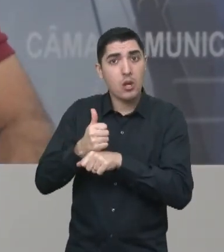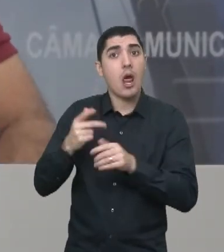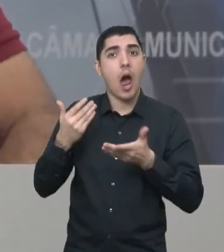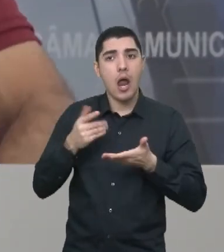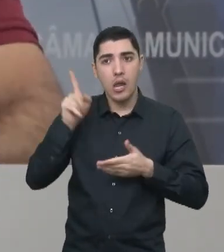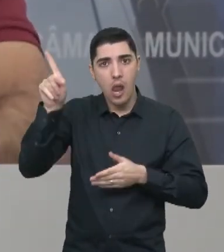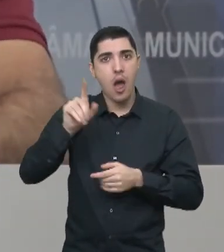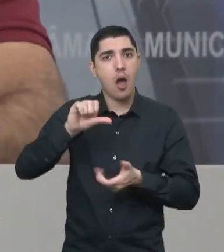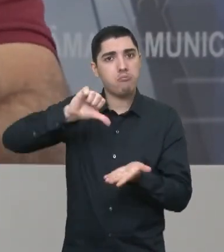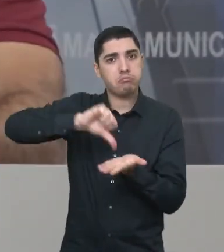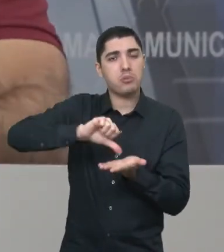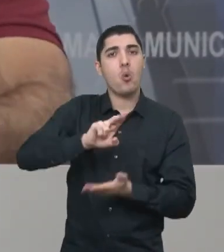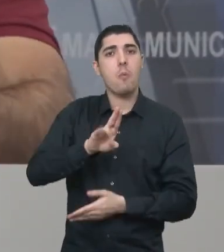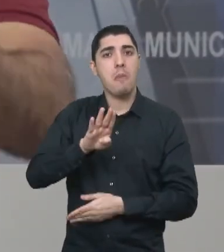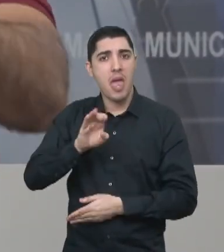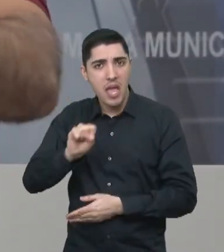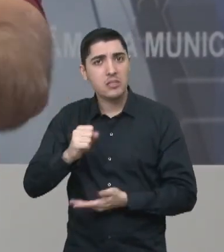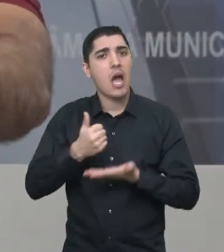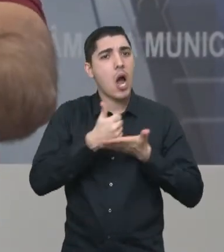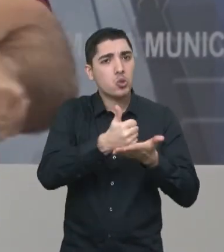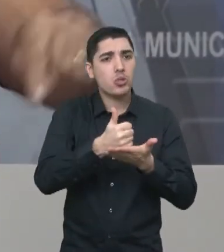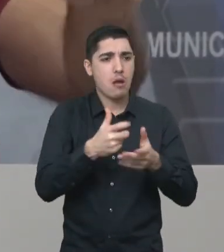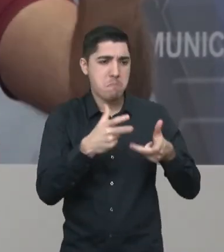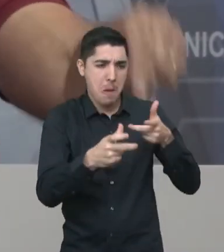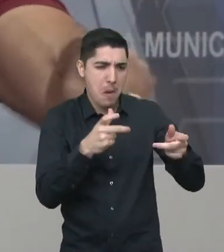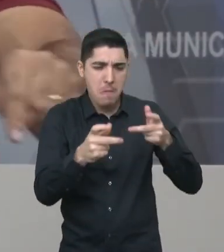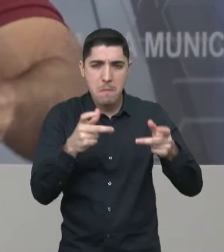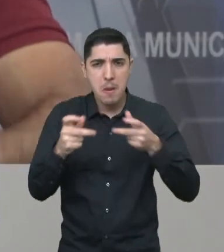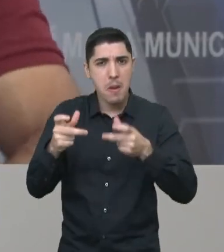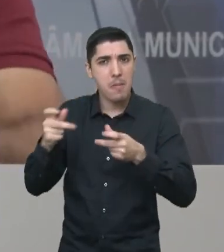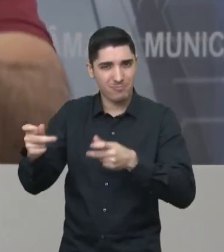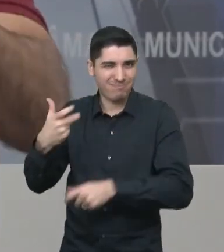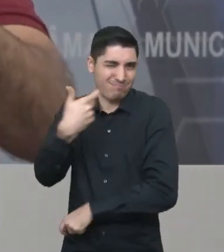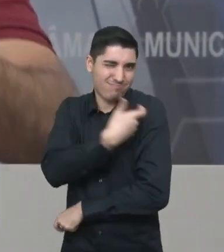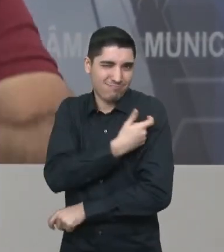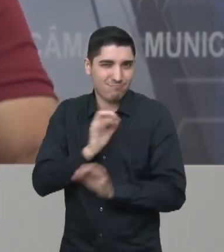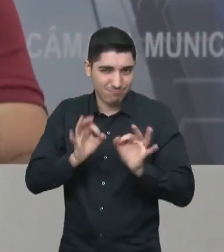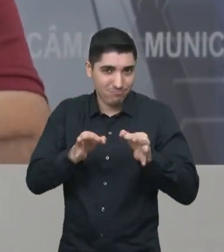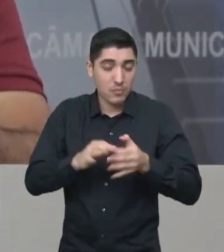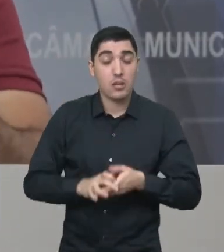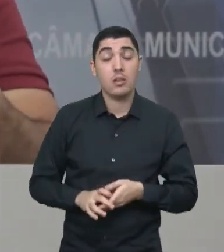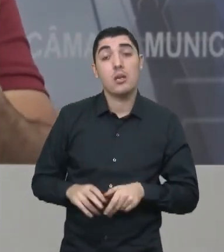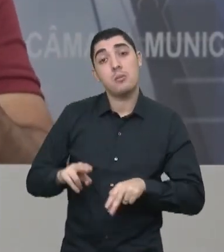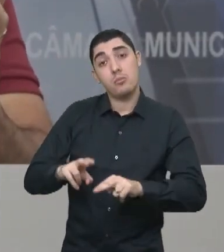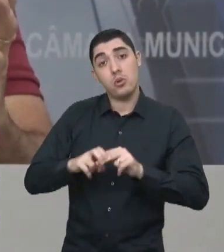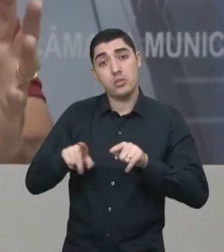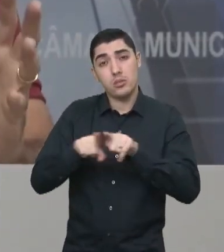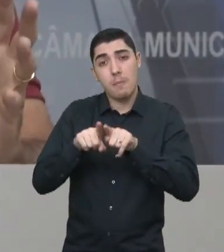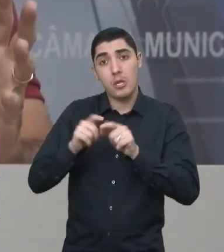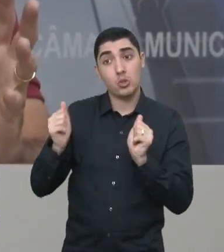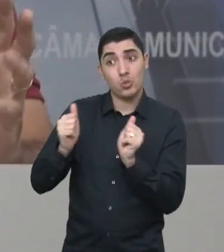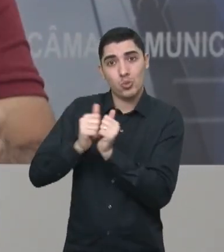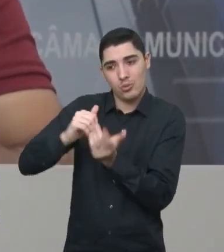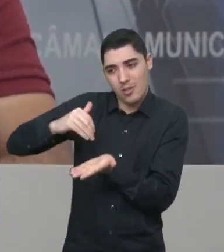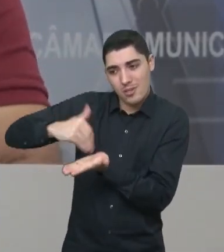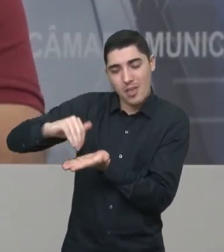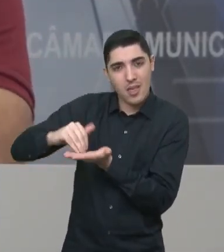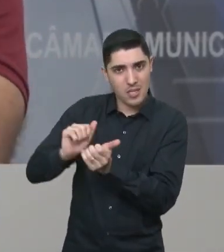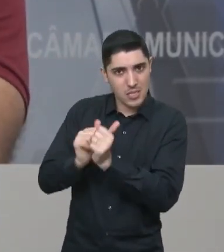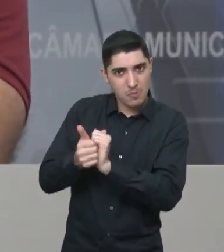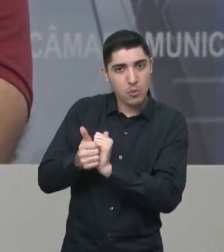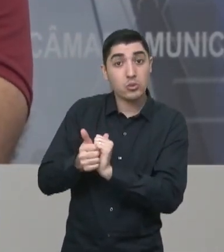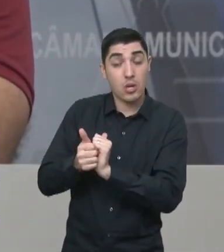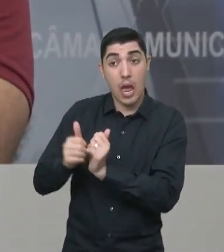presidente. E aí depois veio 2021, fizemos aqui nessa casa, começamos a fazer junto à Secretaria de Esporte, Secretaria